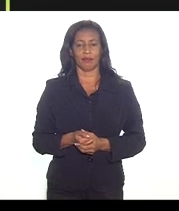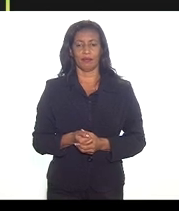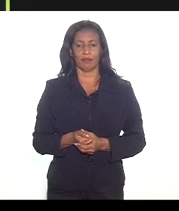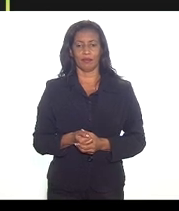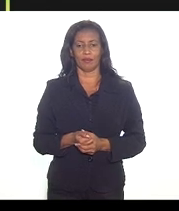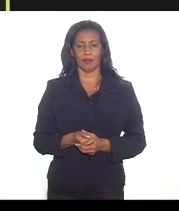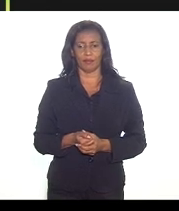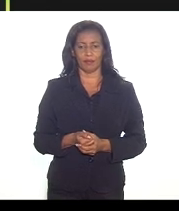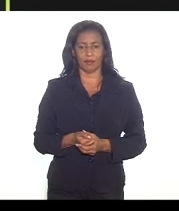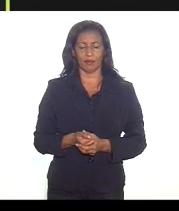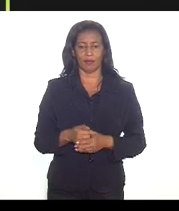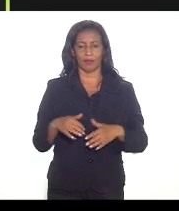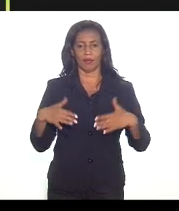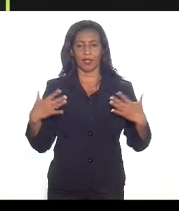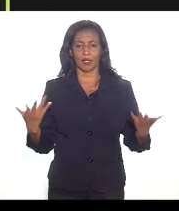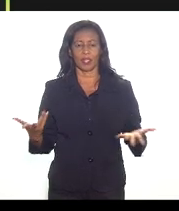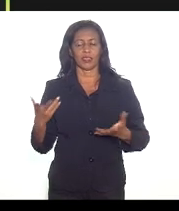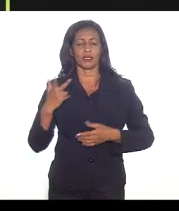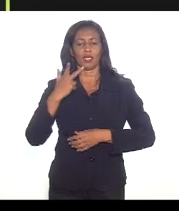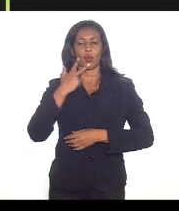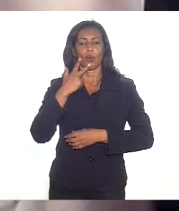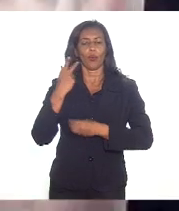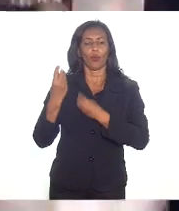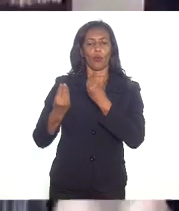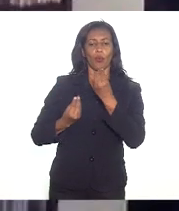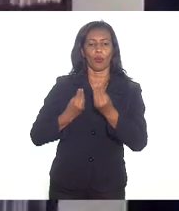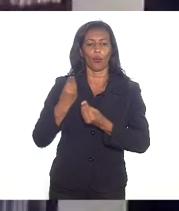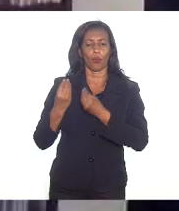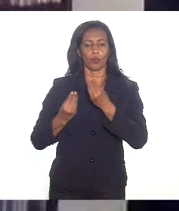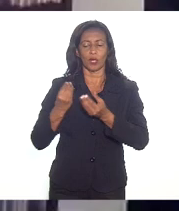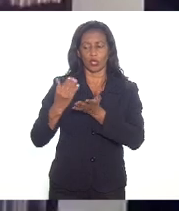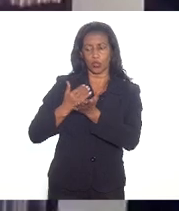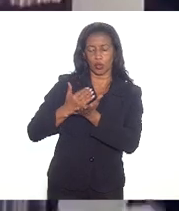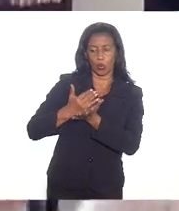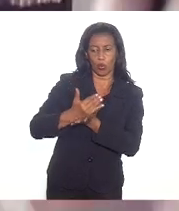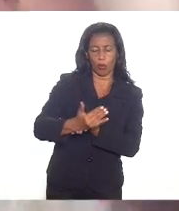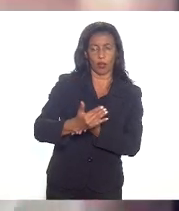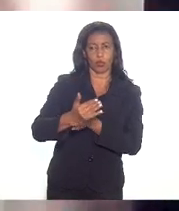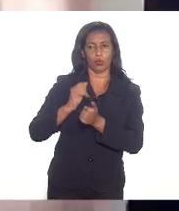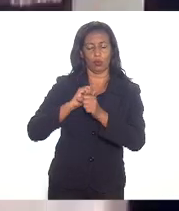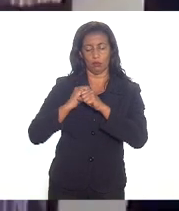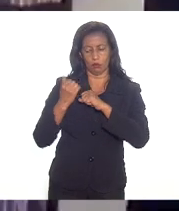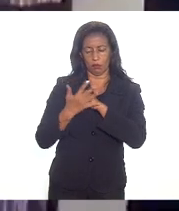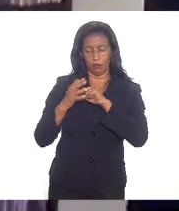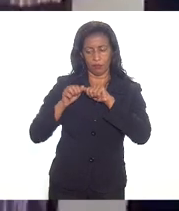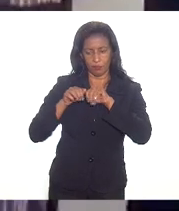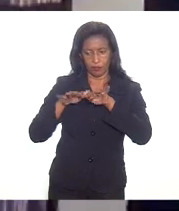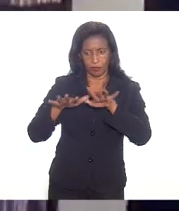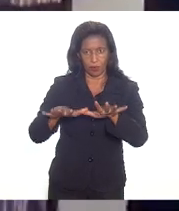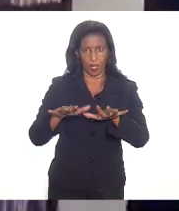Eu vou concluir, eu também preciso ir. Mas eu vou buscar uma oportunidade. Desde quando começou o negócio da pandemia, eu saí do